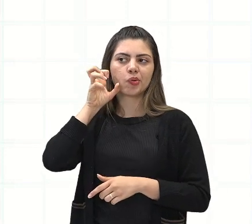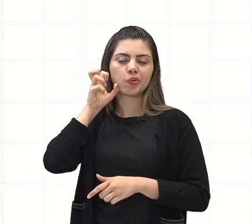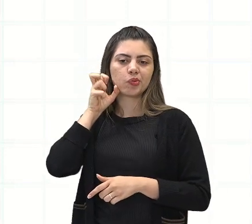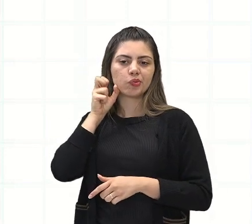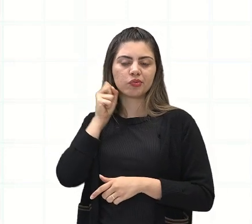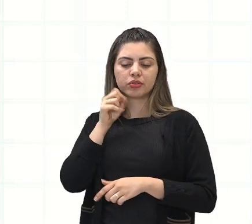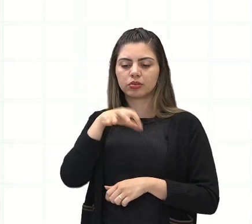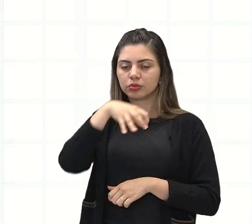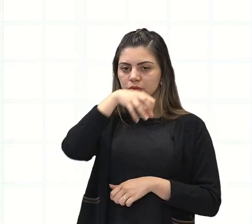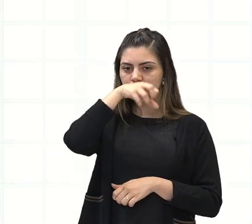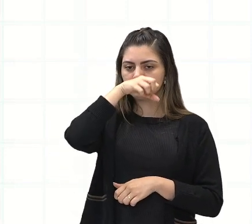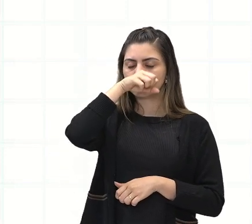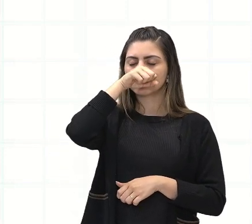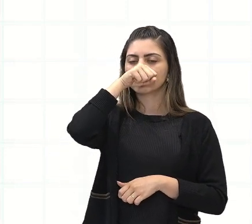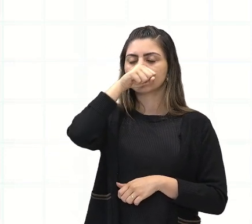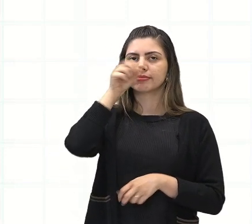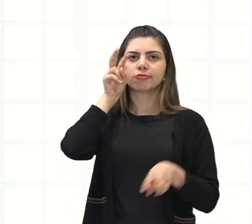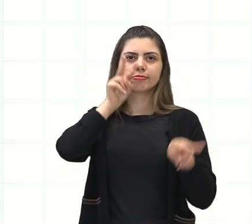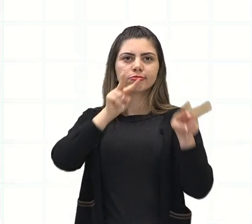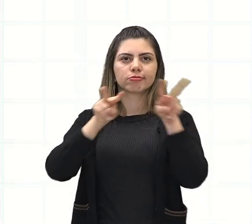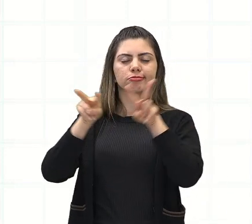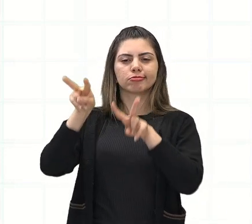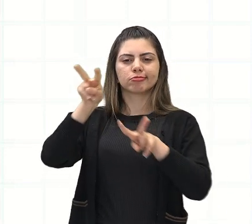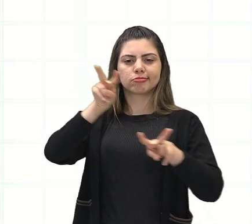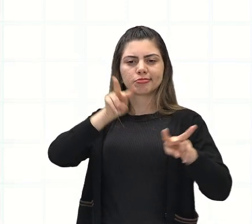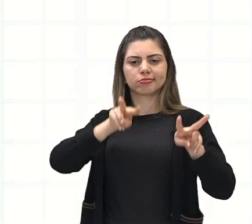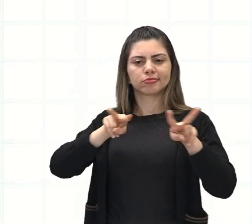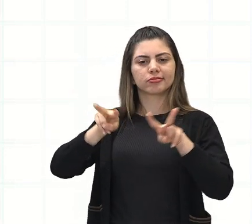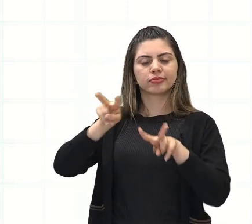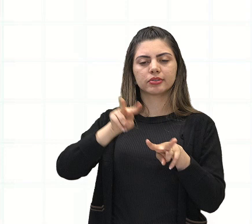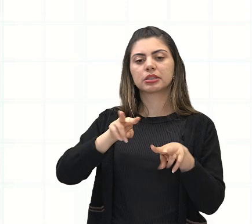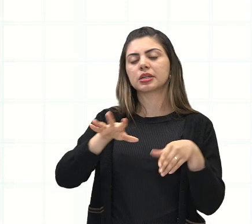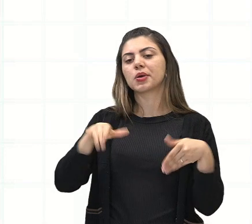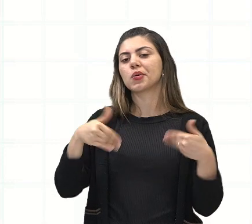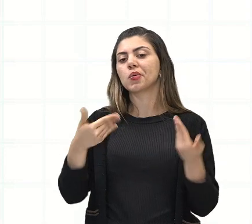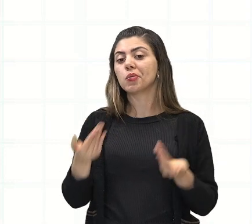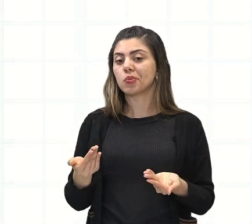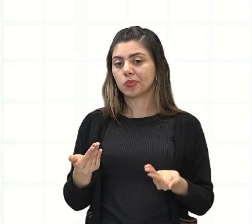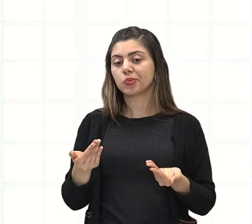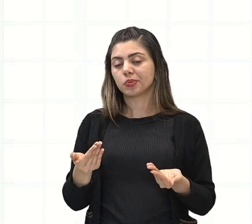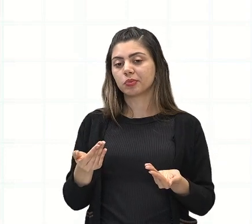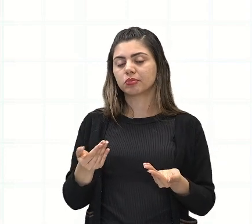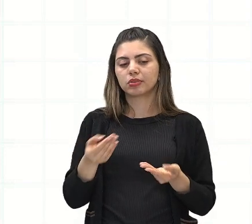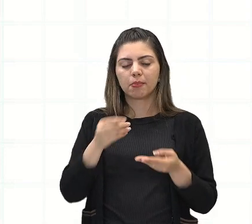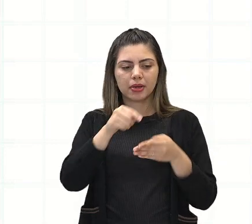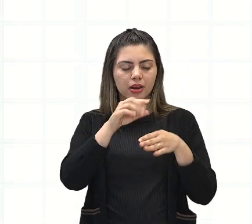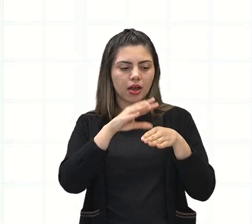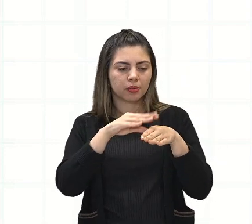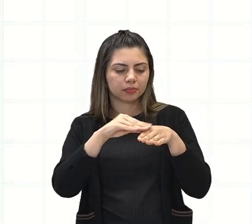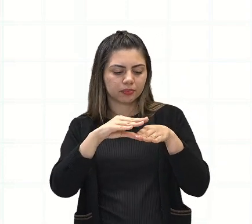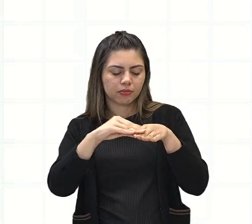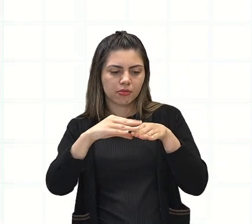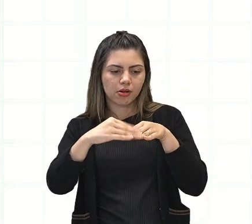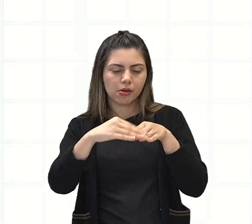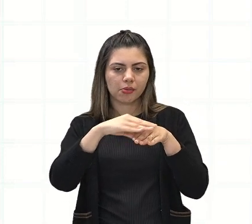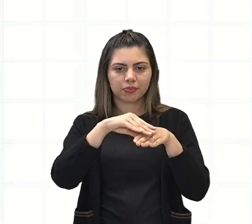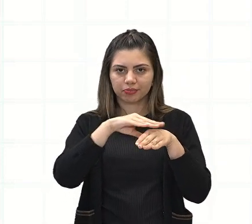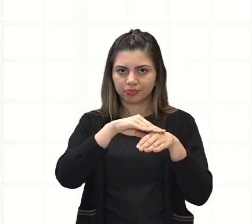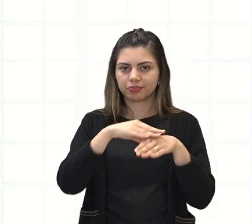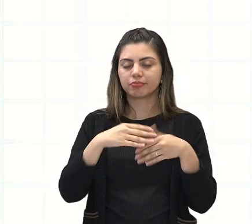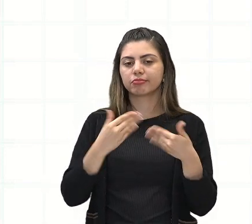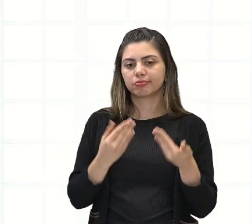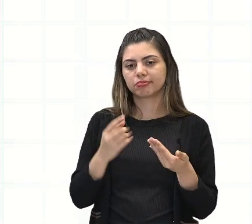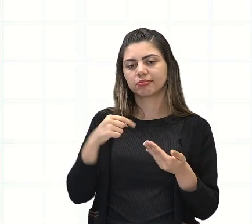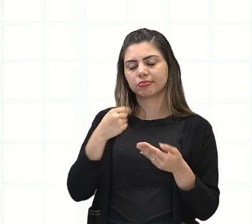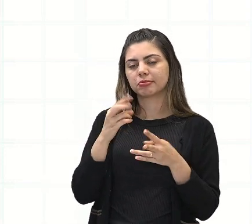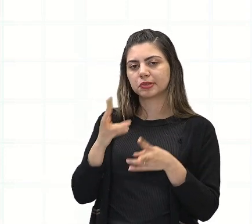o cheiro das coisas, a visão das coisas e a textura que elas possuem através do tato. Nós percebemos